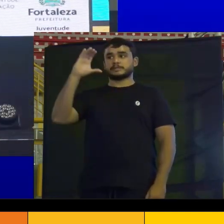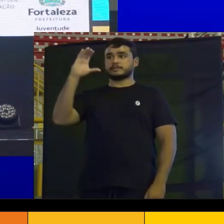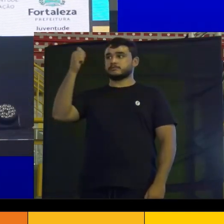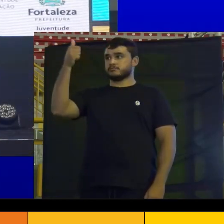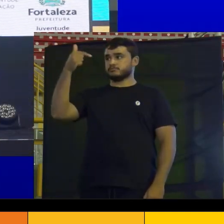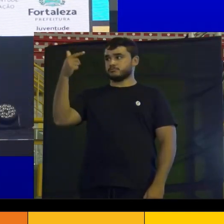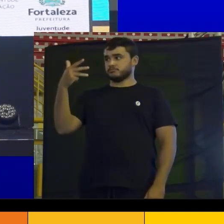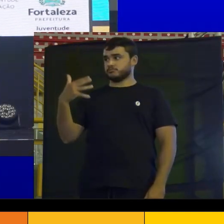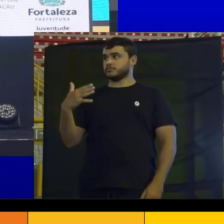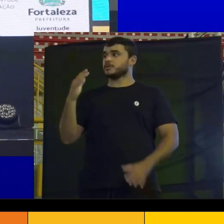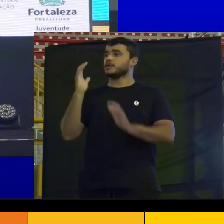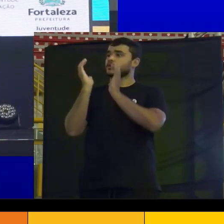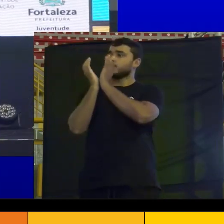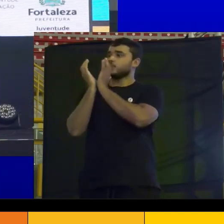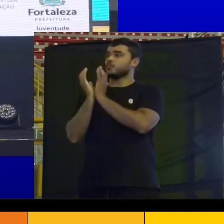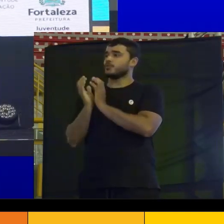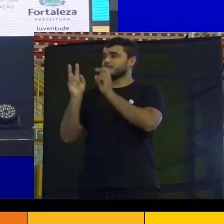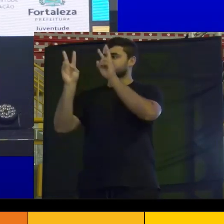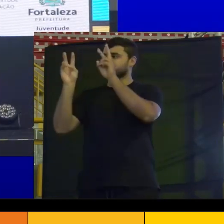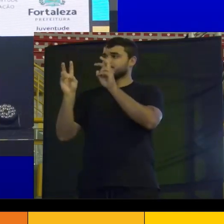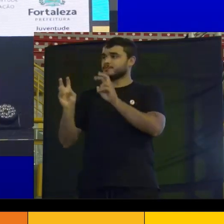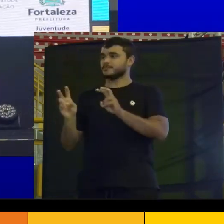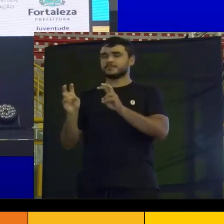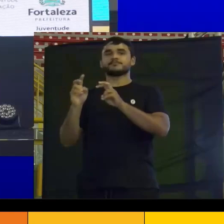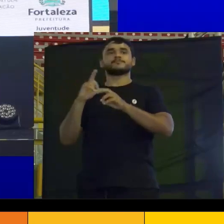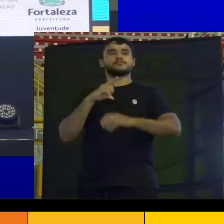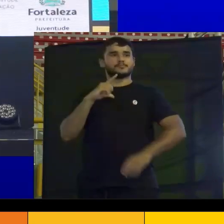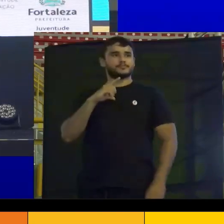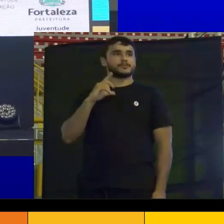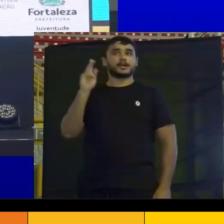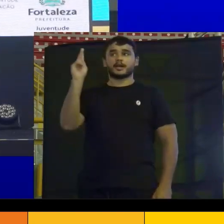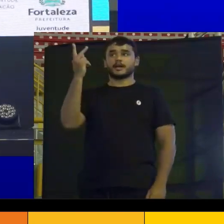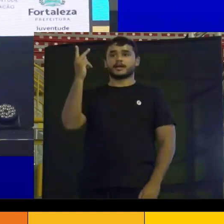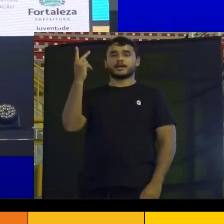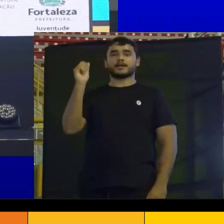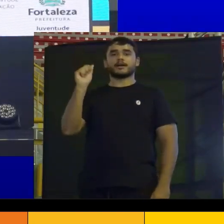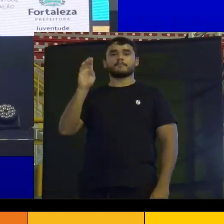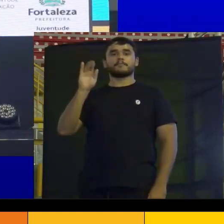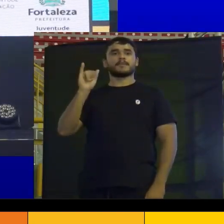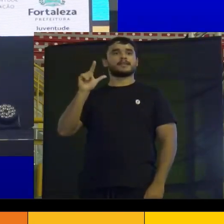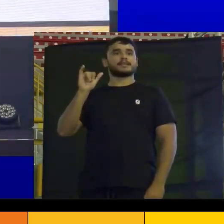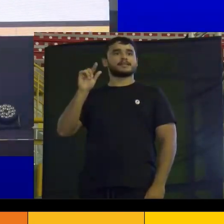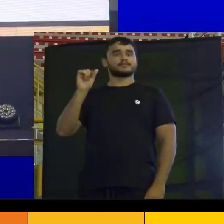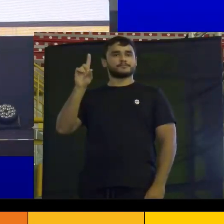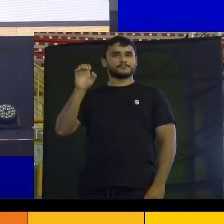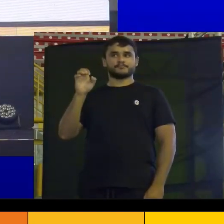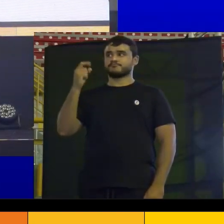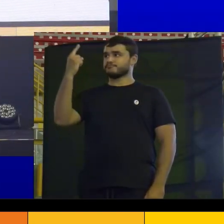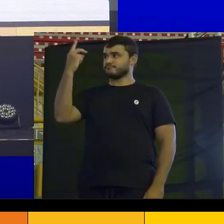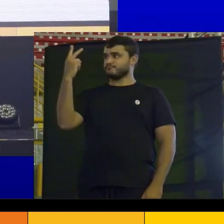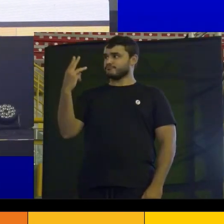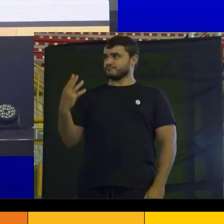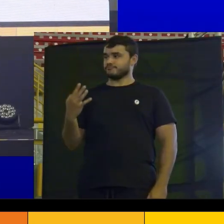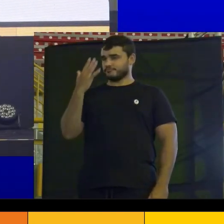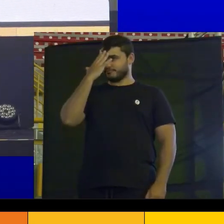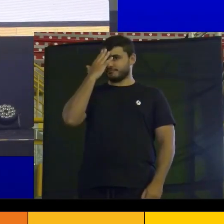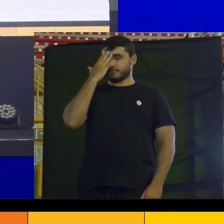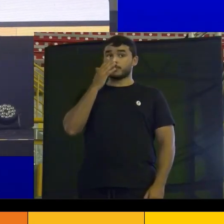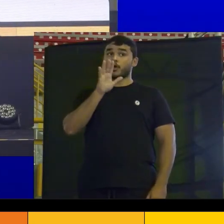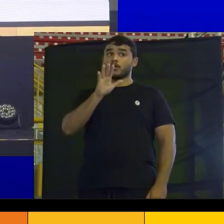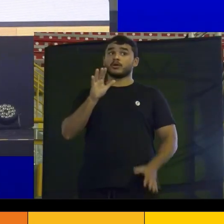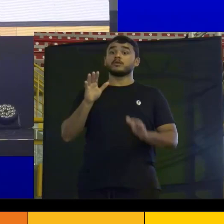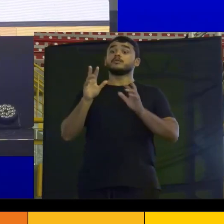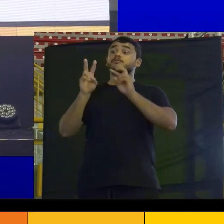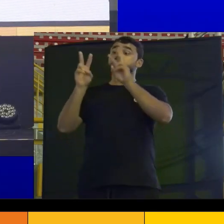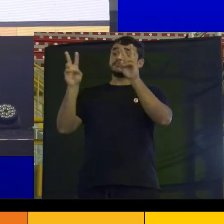vamos conversar aqui nas questões de matemática é a competência número 5, tá? Dentro